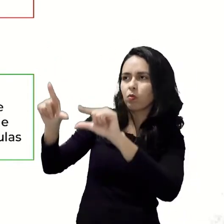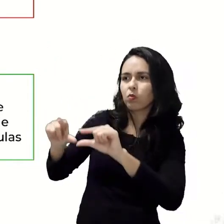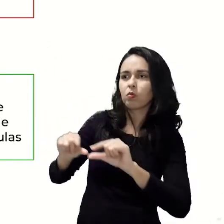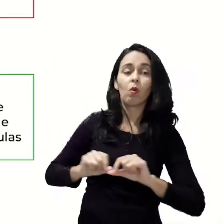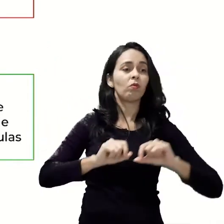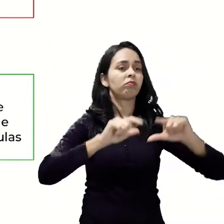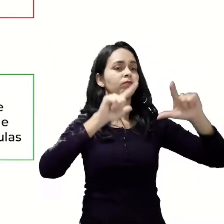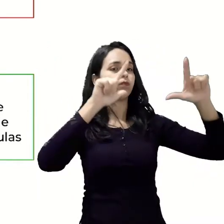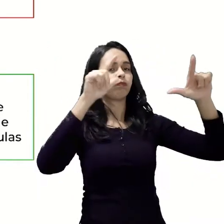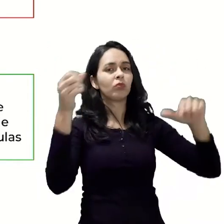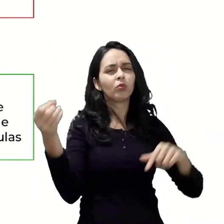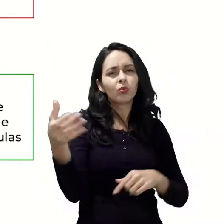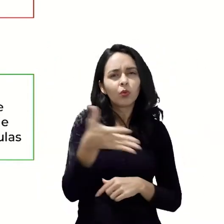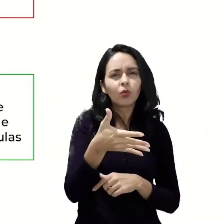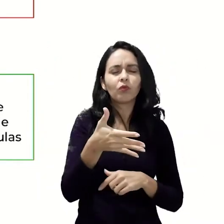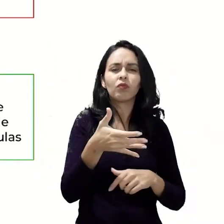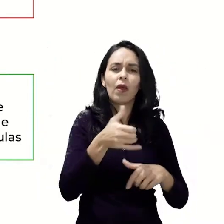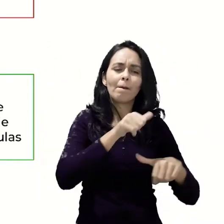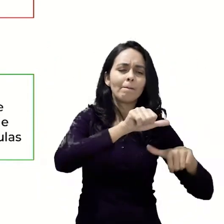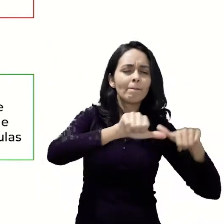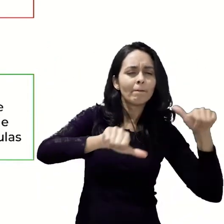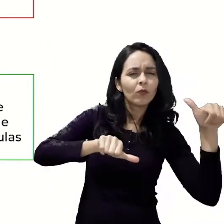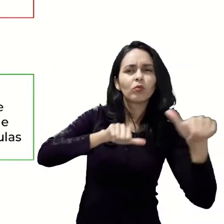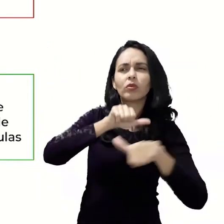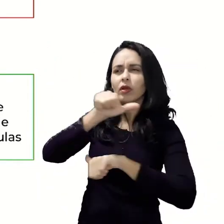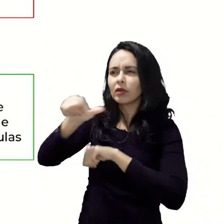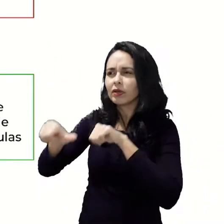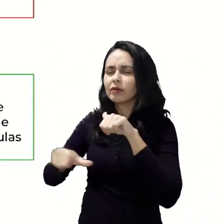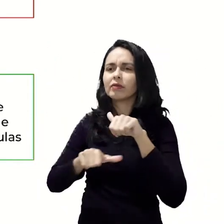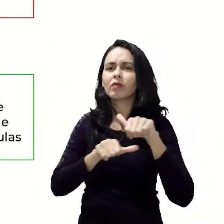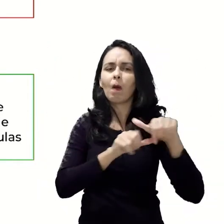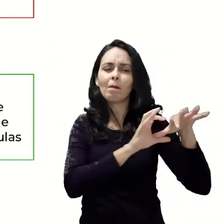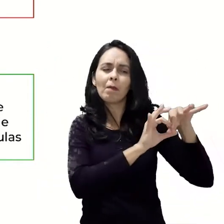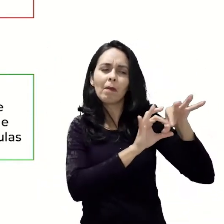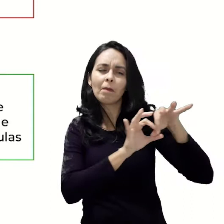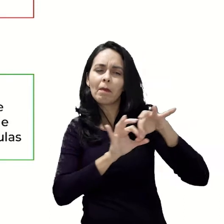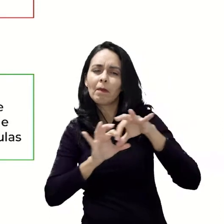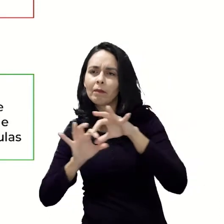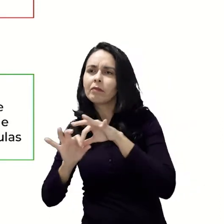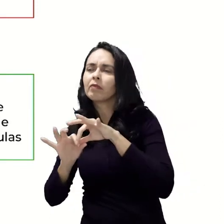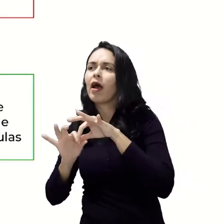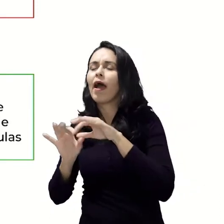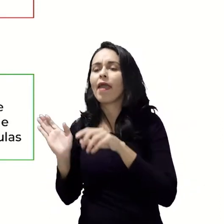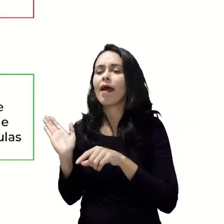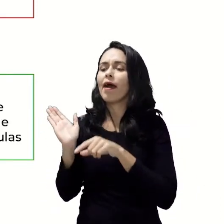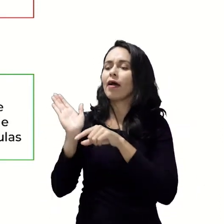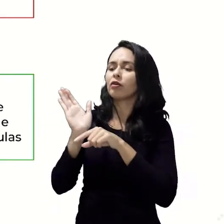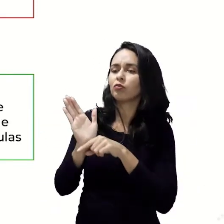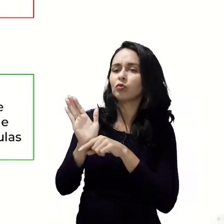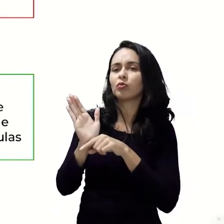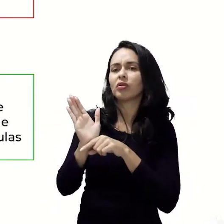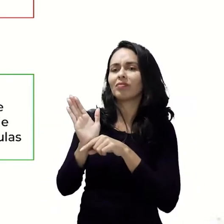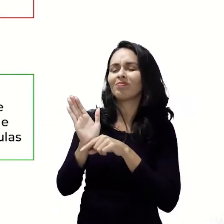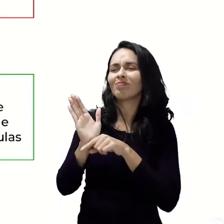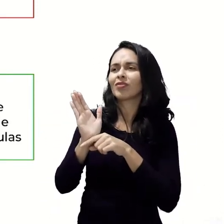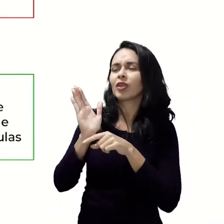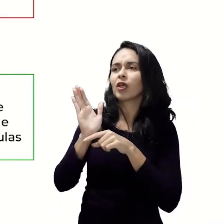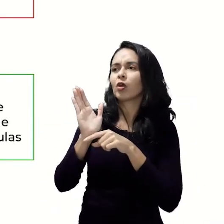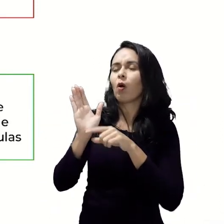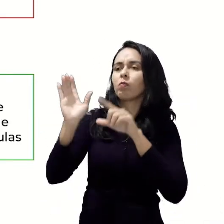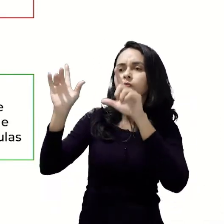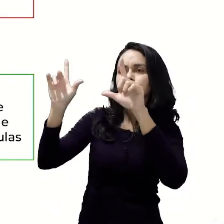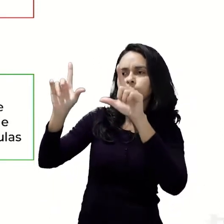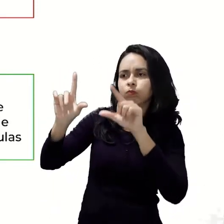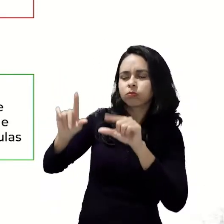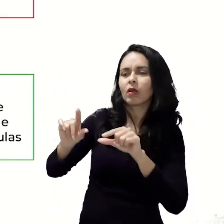são ativados ou desativados e essa ativação ou supressão desses gênios acionam a